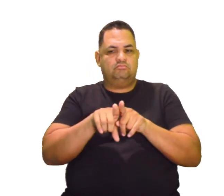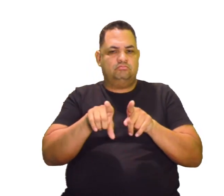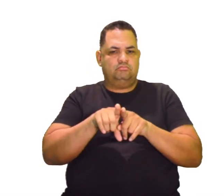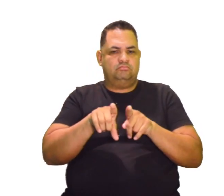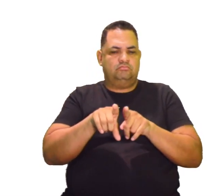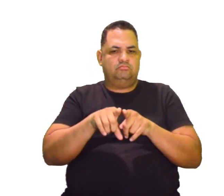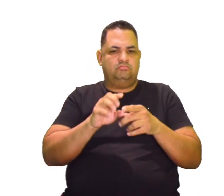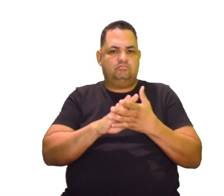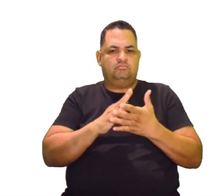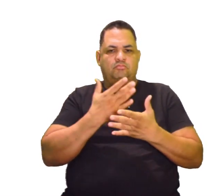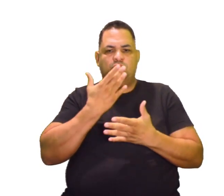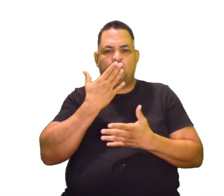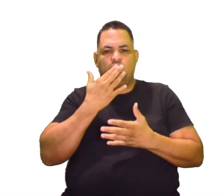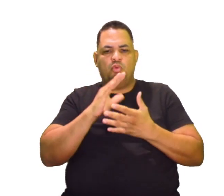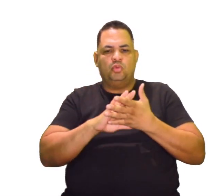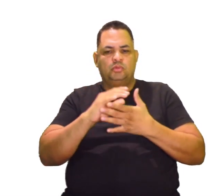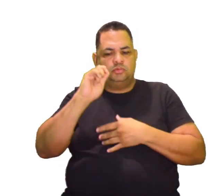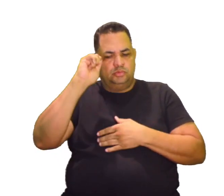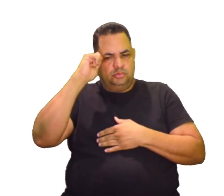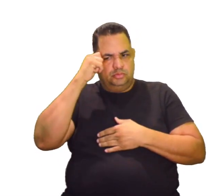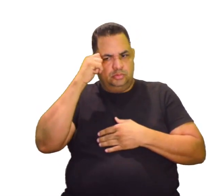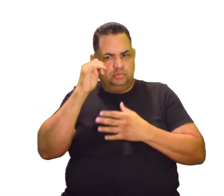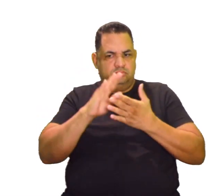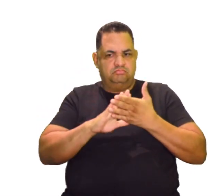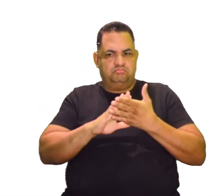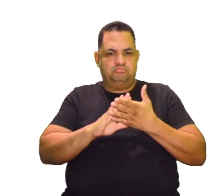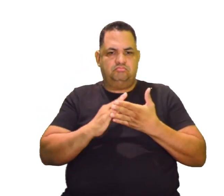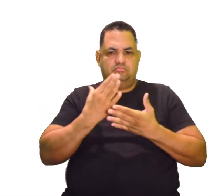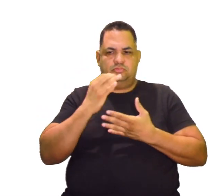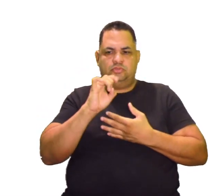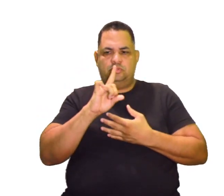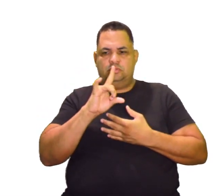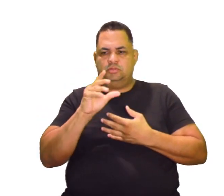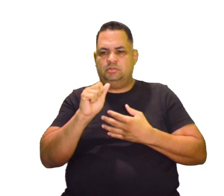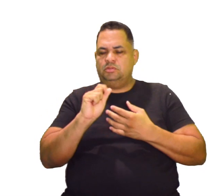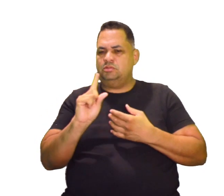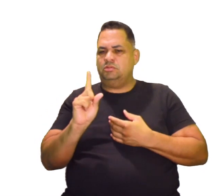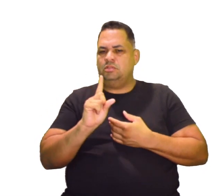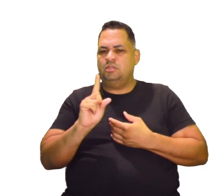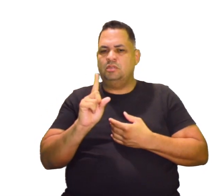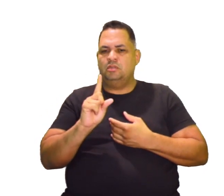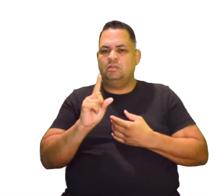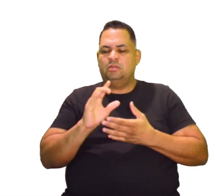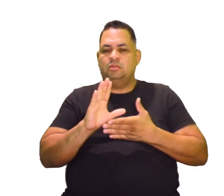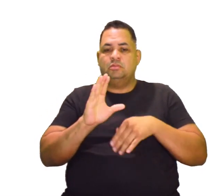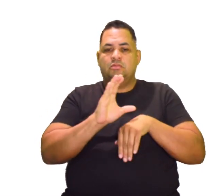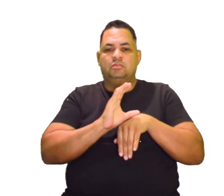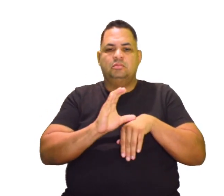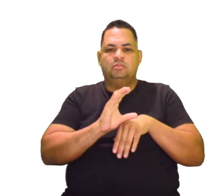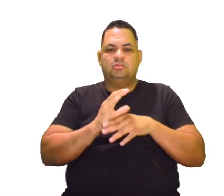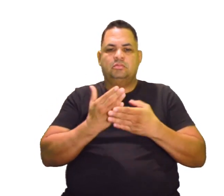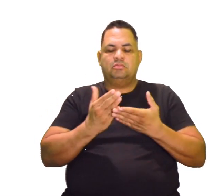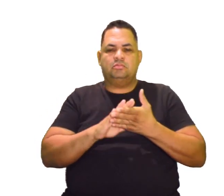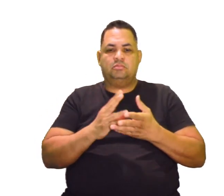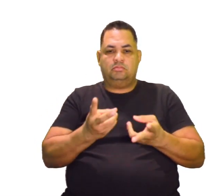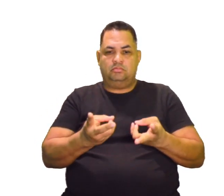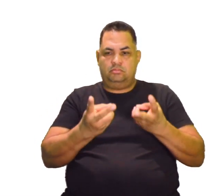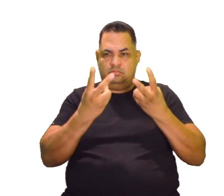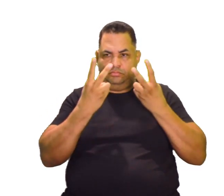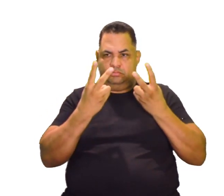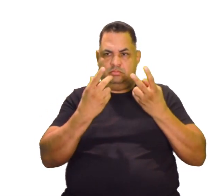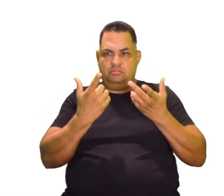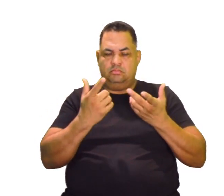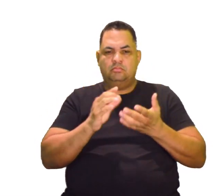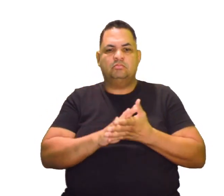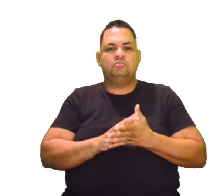cores ou escura, né? Cinza ou escura, mas enfim, deu para perceber aí que